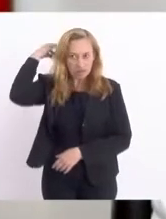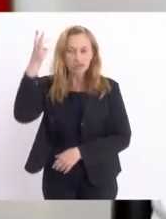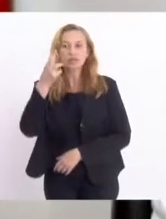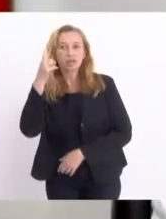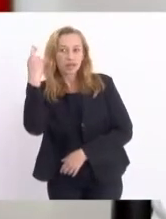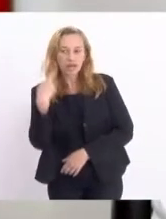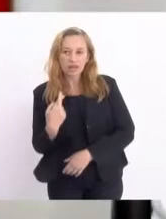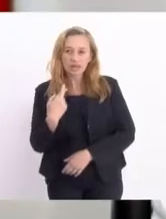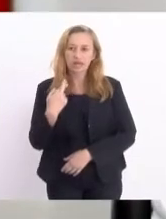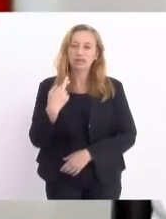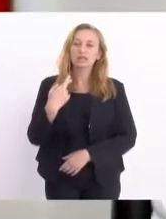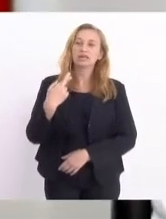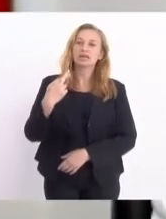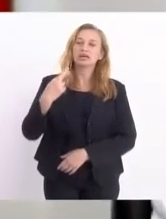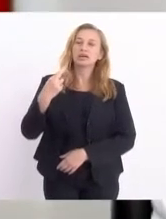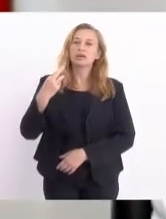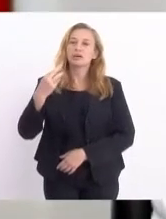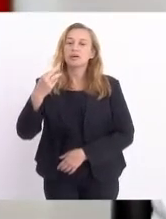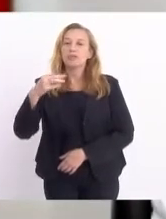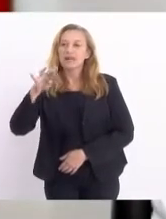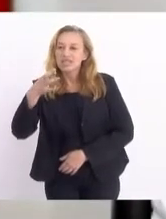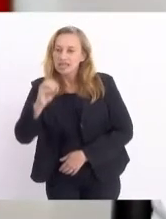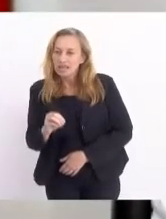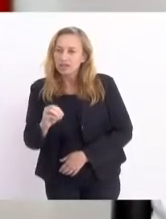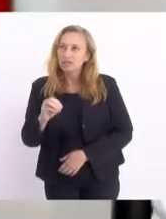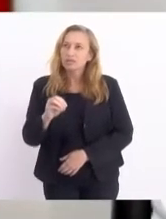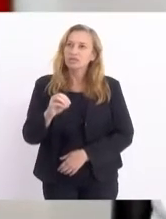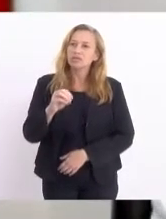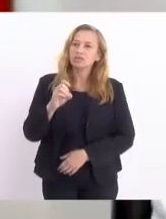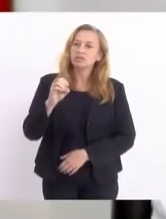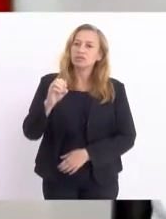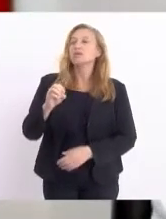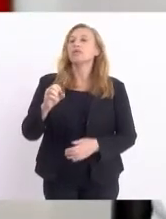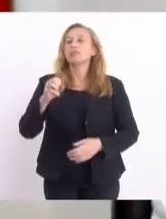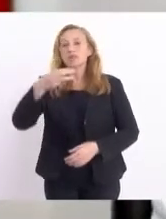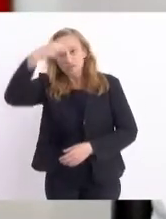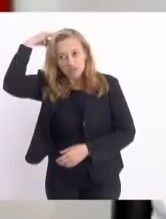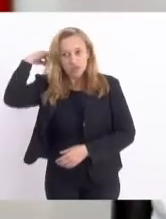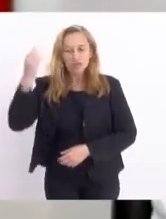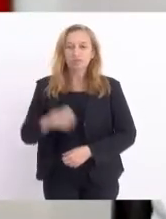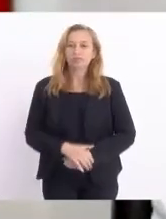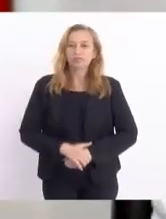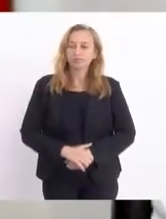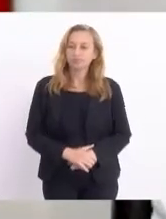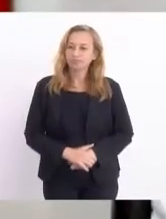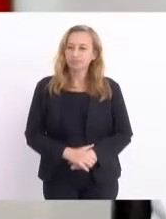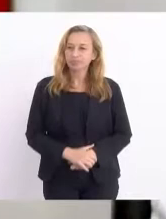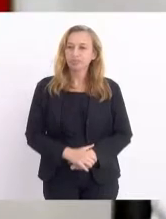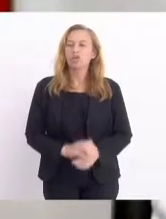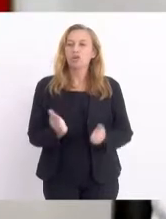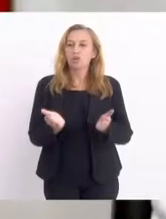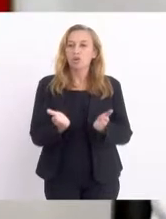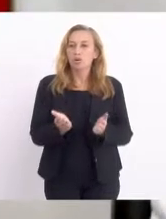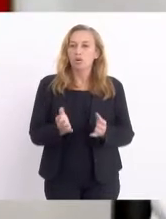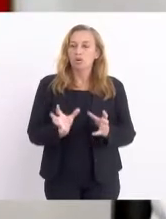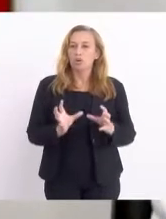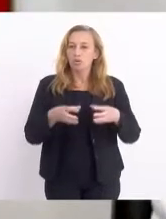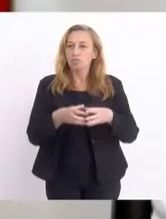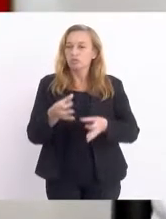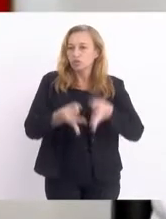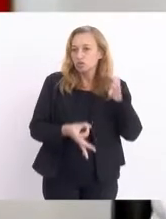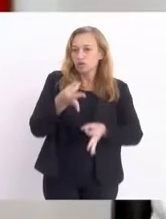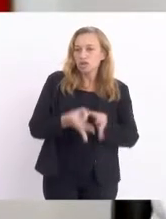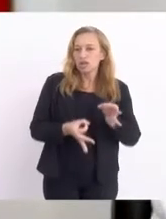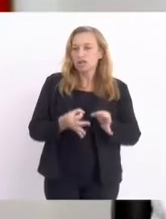Renata Souza, Marcelo Cabeleireiro, Coronel Salema e Márcio Pacheco. Pendente de parecer das comissões de Constituição e Justiça, Defesa dos